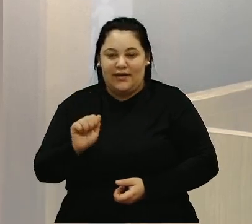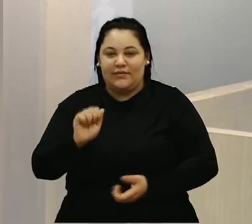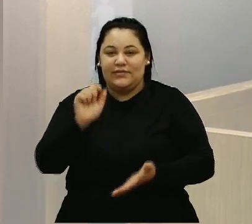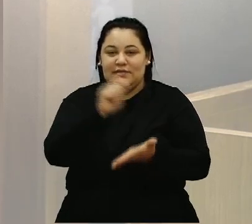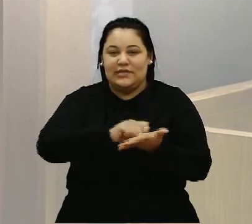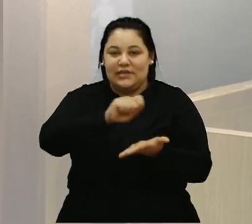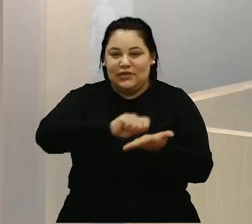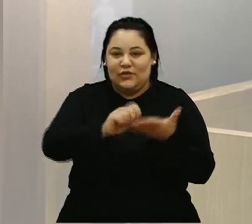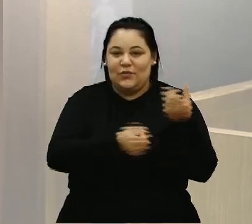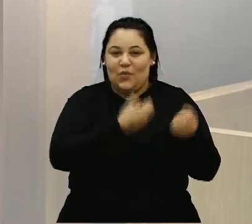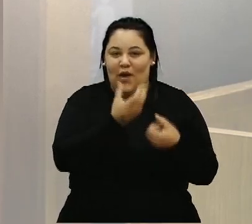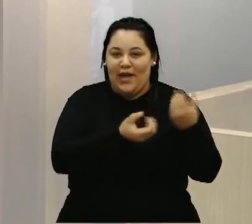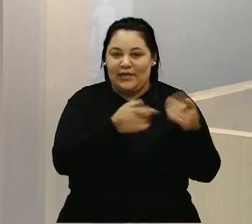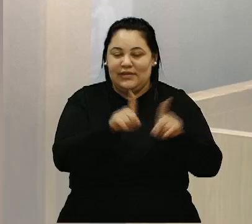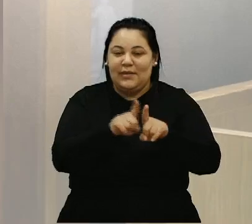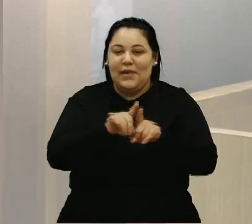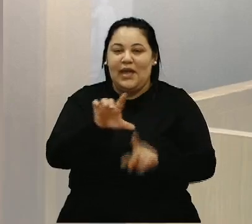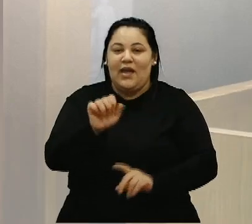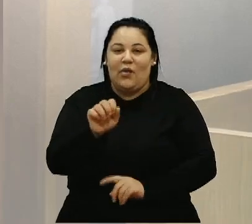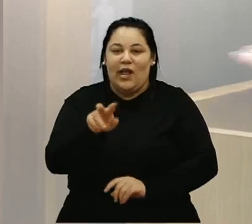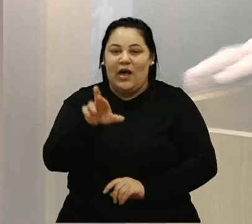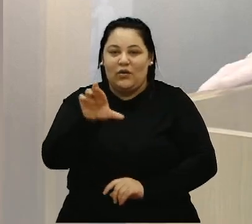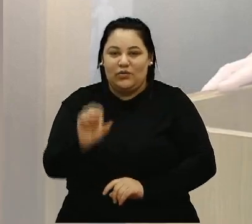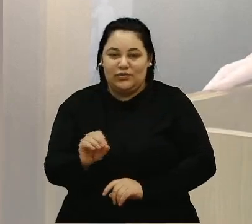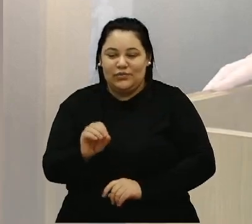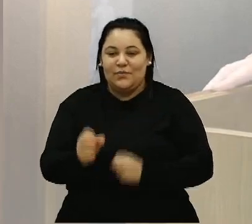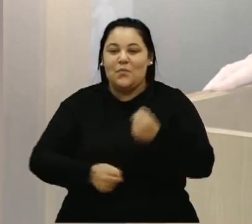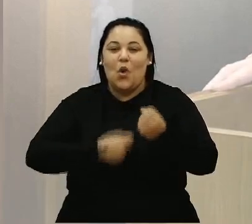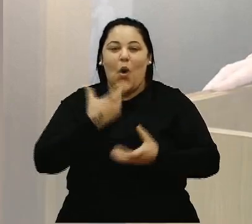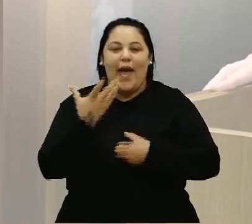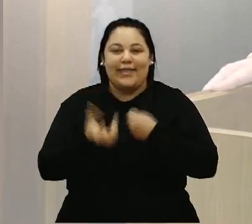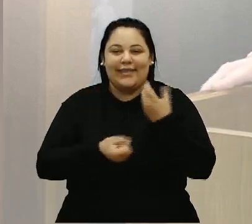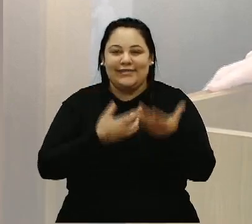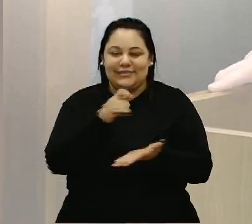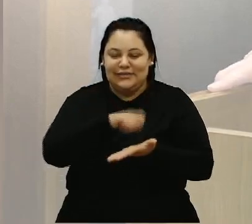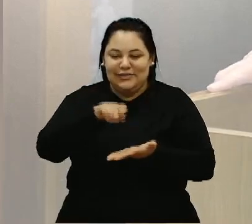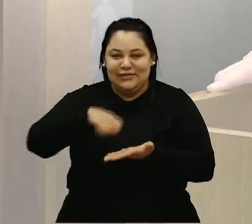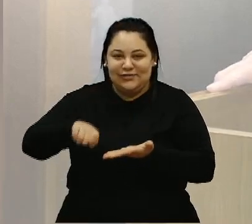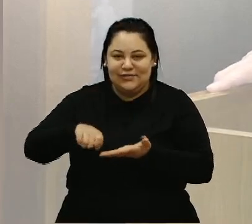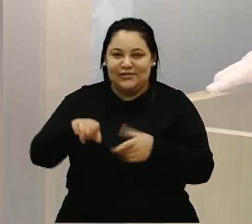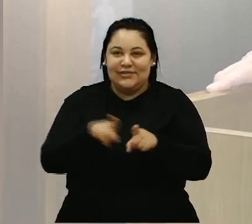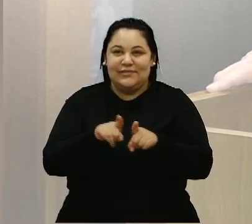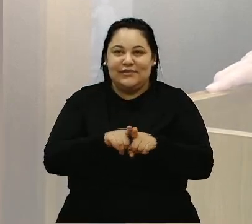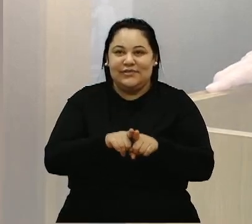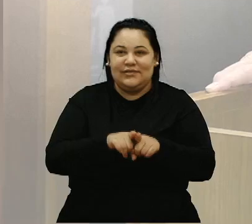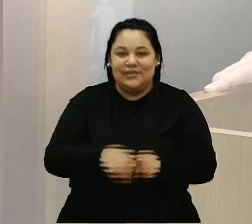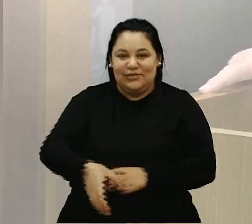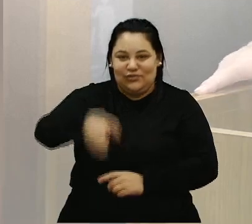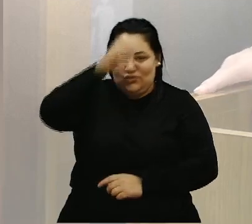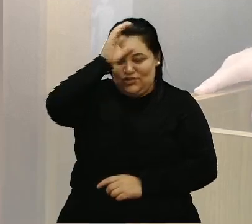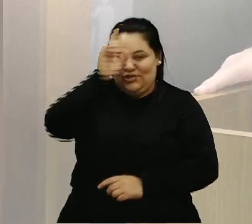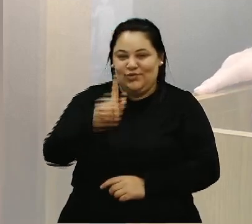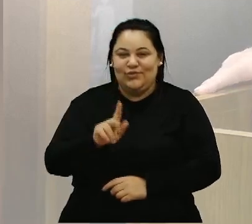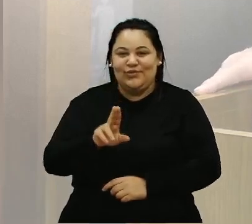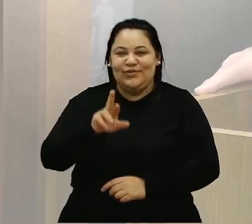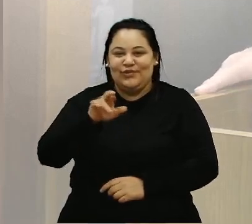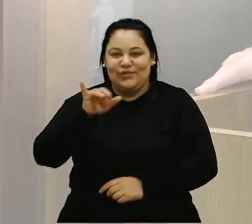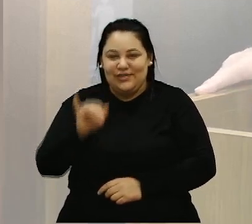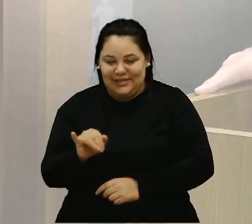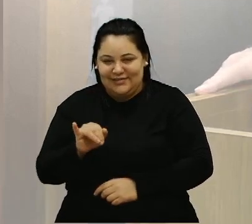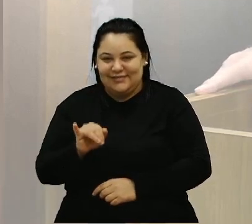ao Lauro também, poeta e escritor, e o tio Guri, trovador